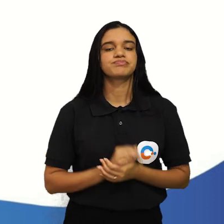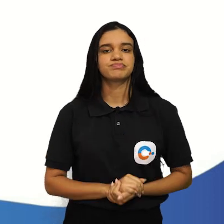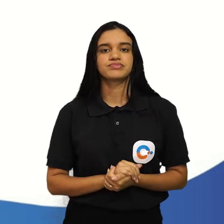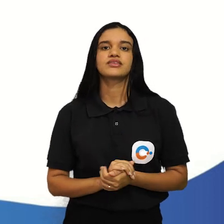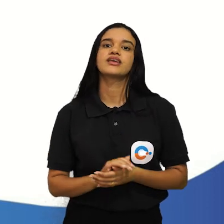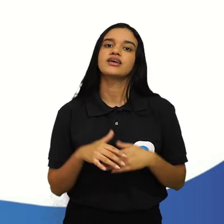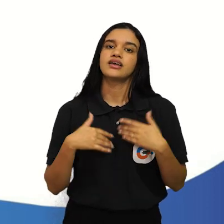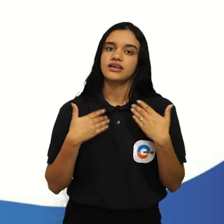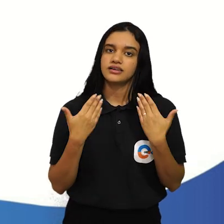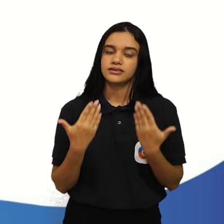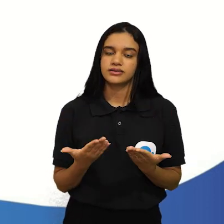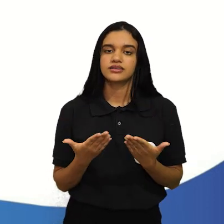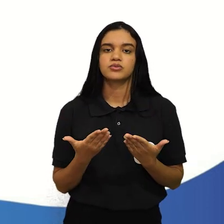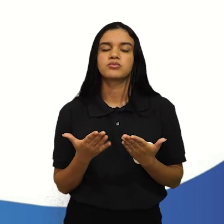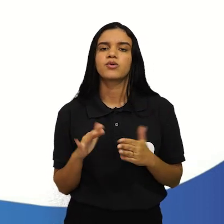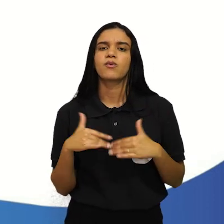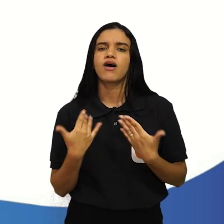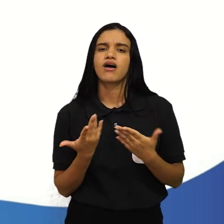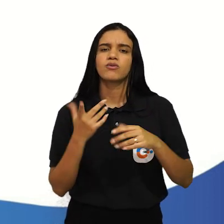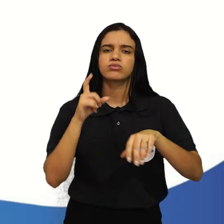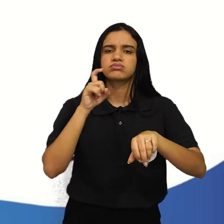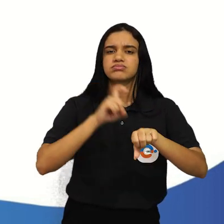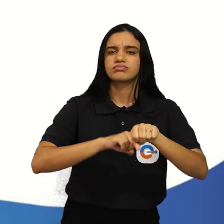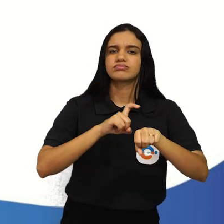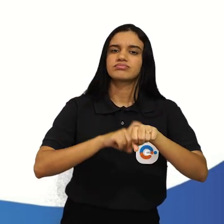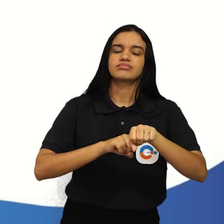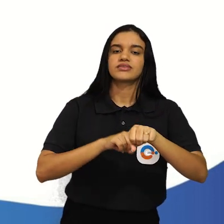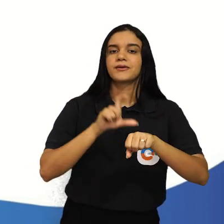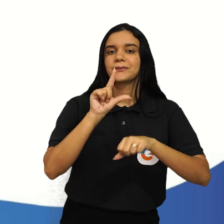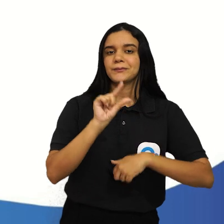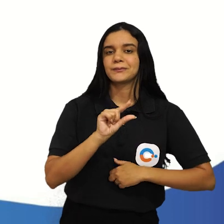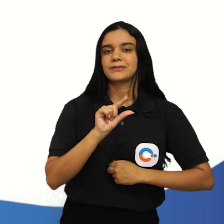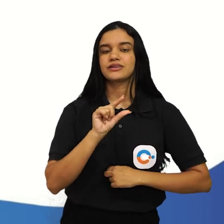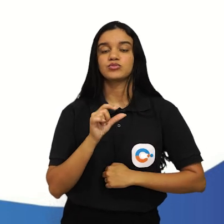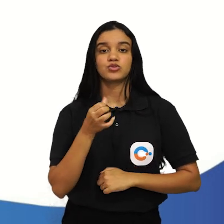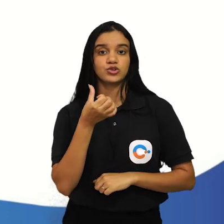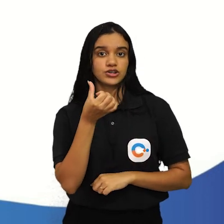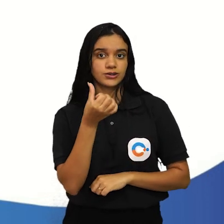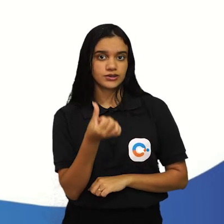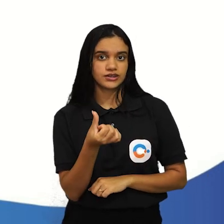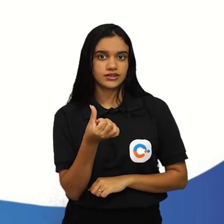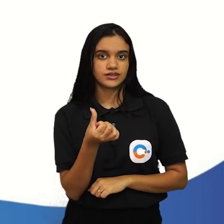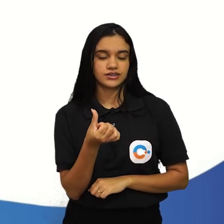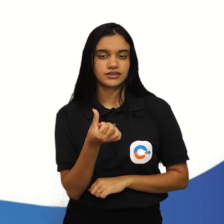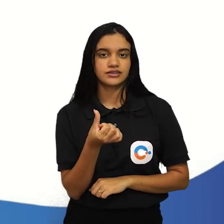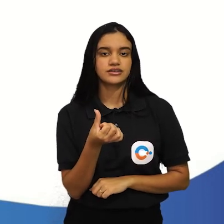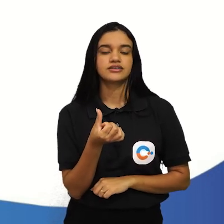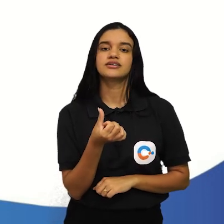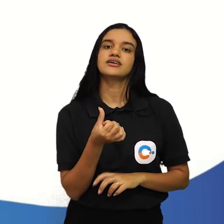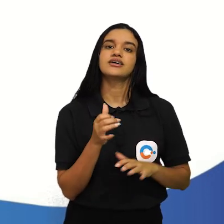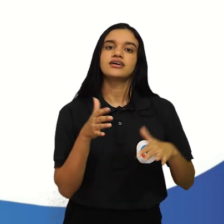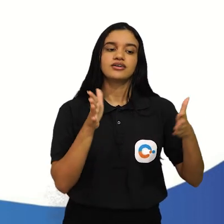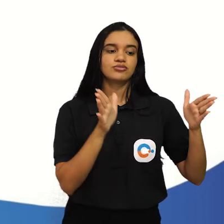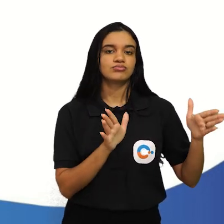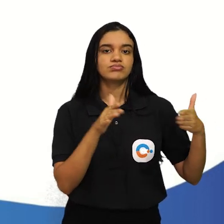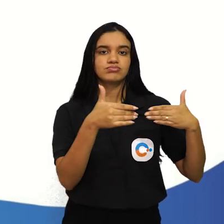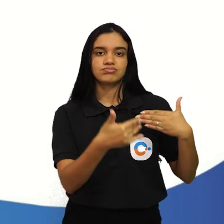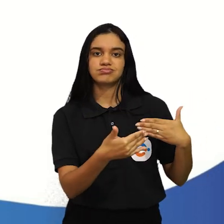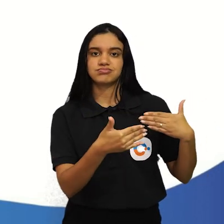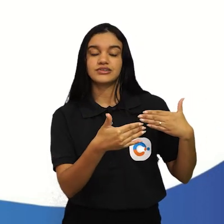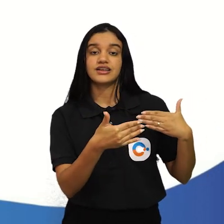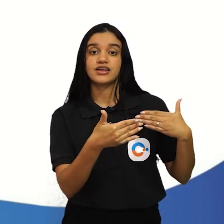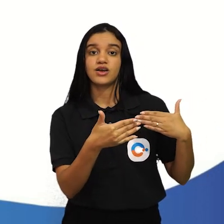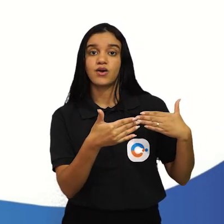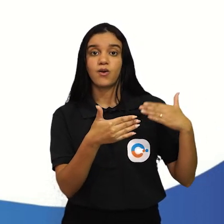condições dadas, qual o tempo mínimo após o sexto mês para que o reservatório atinja o